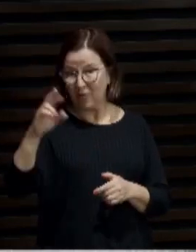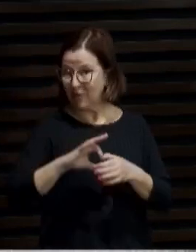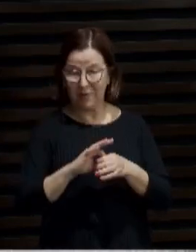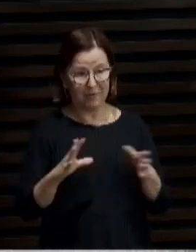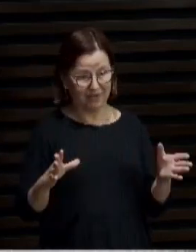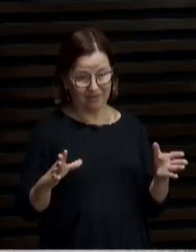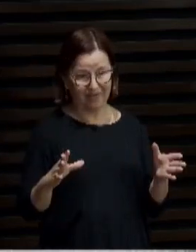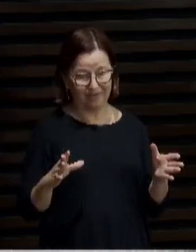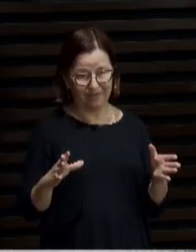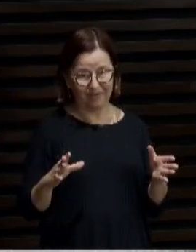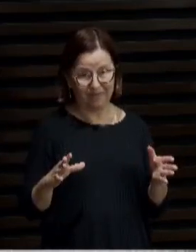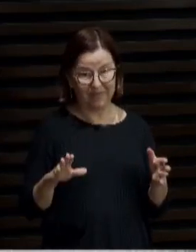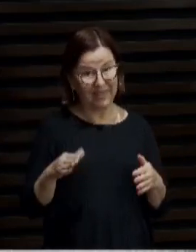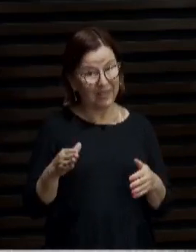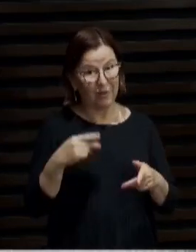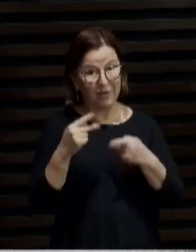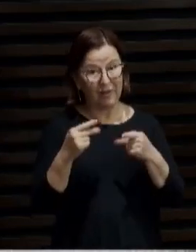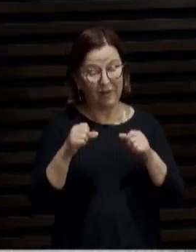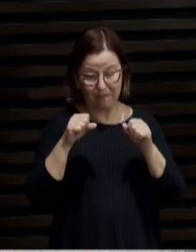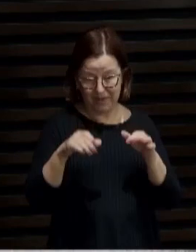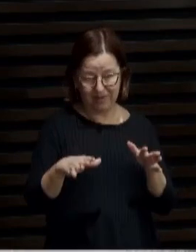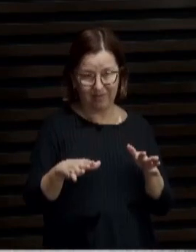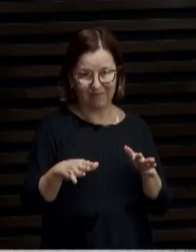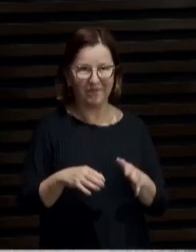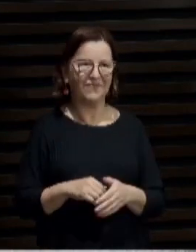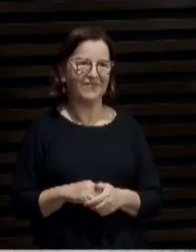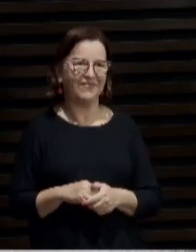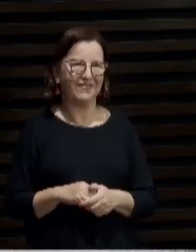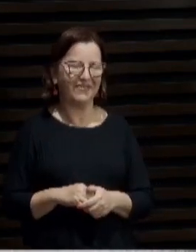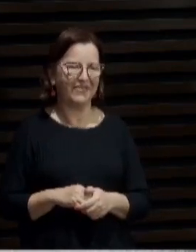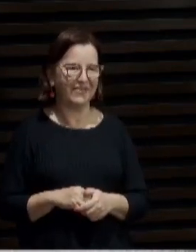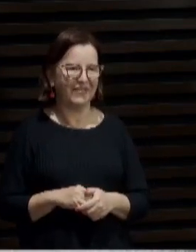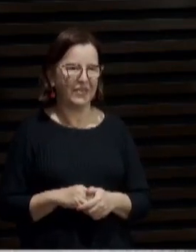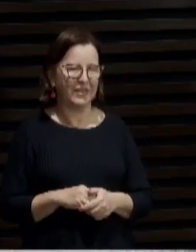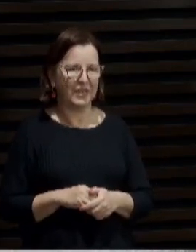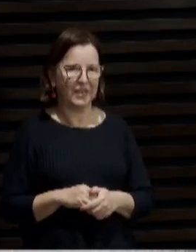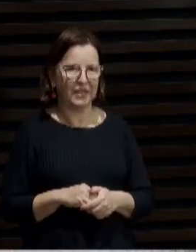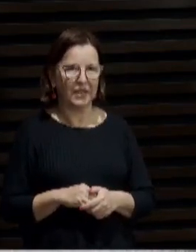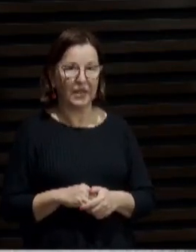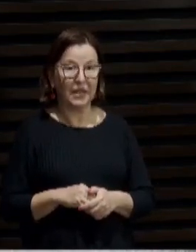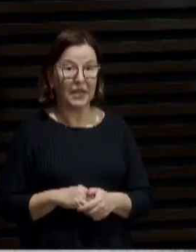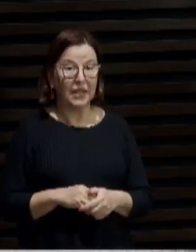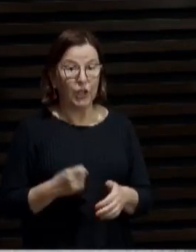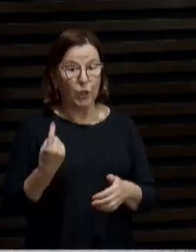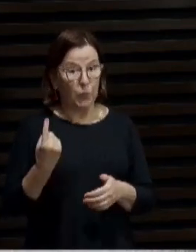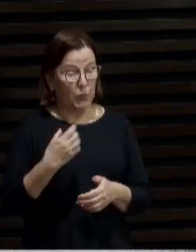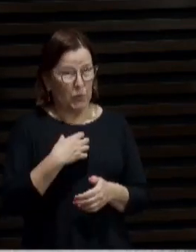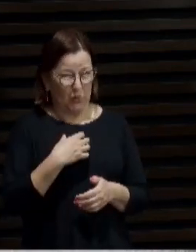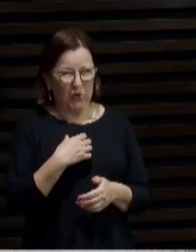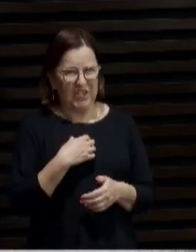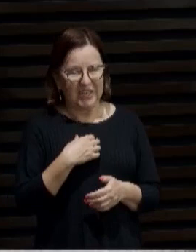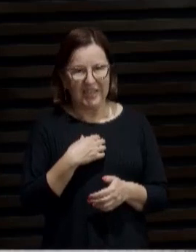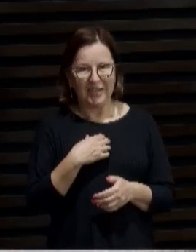a maldição e falava bênção a Israel. Ele falou: olha, não tem como eu amaldiçoar essas pessoas. A única maneira que tem da